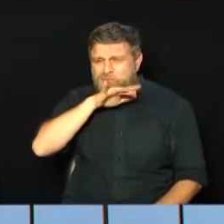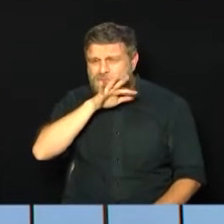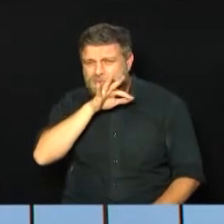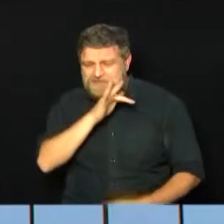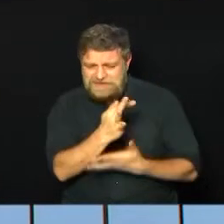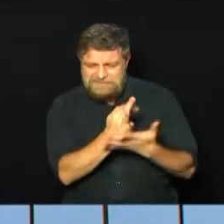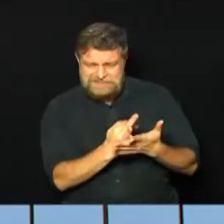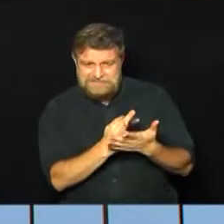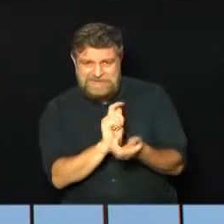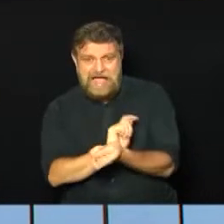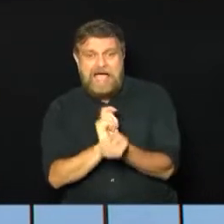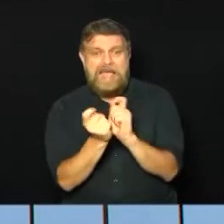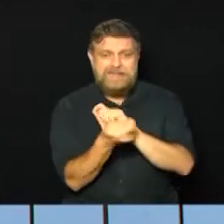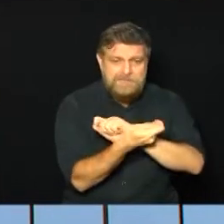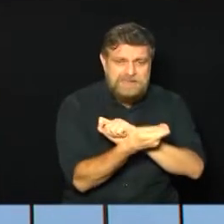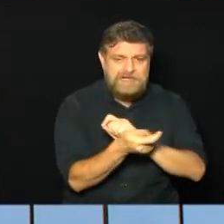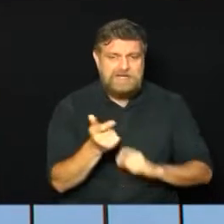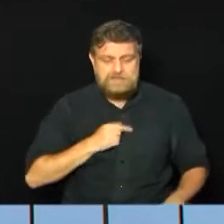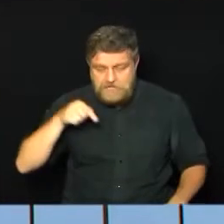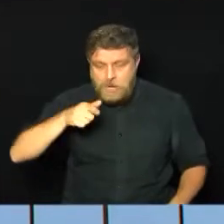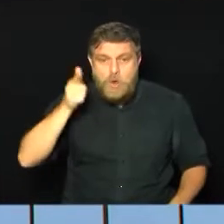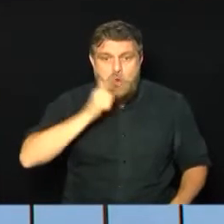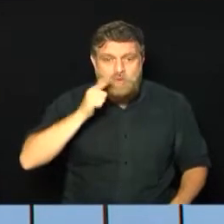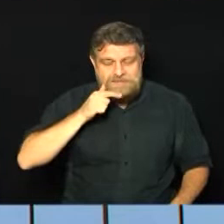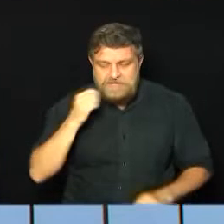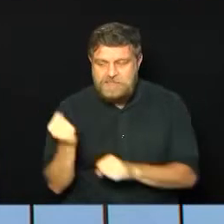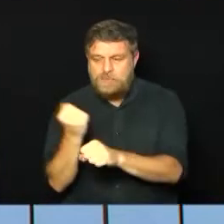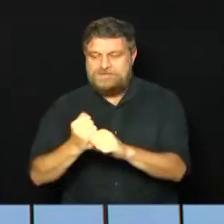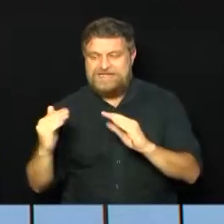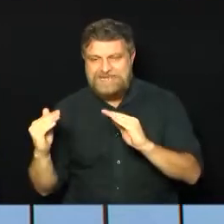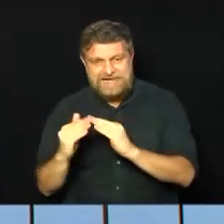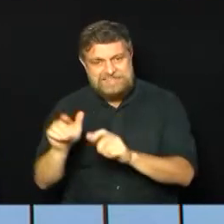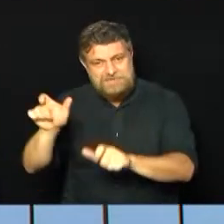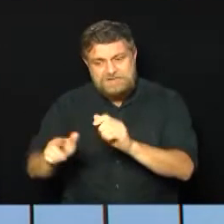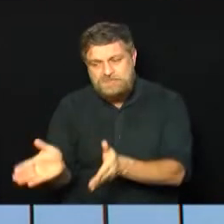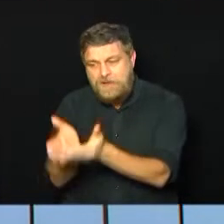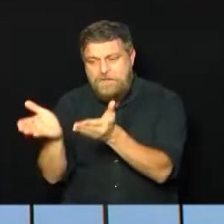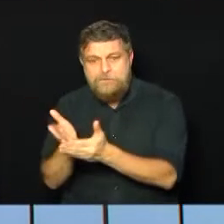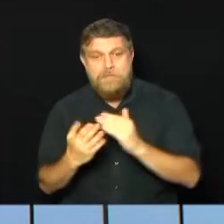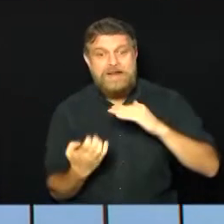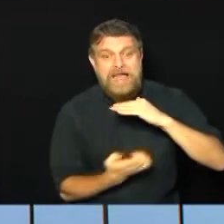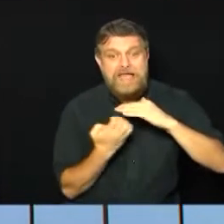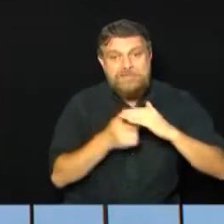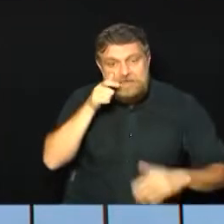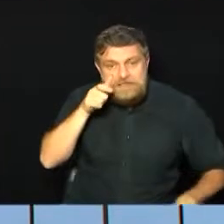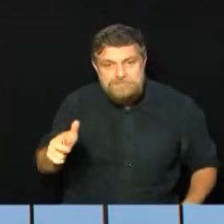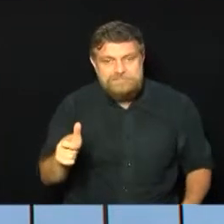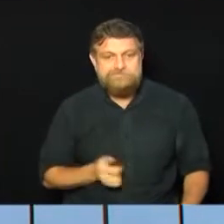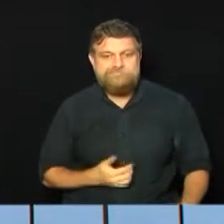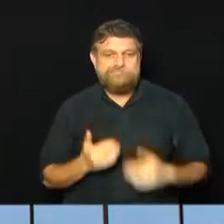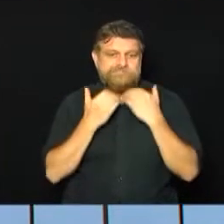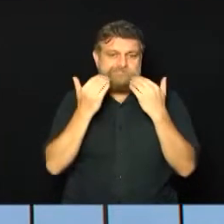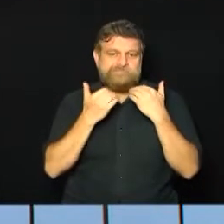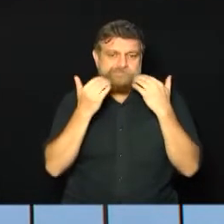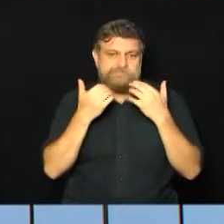seja, trazer empreendimentos de interesse social para Campinas, empresas que tenham interesse. A conta não fechava.